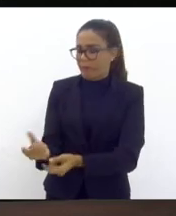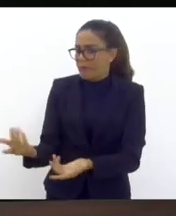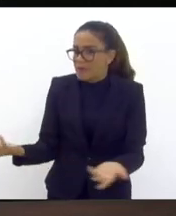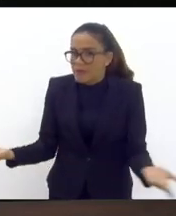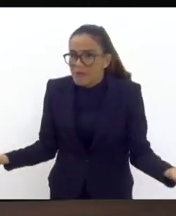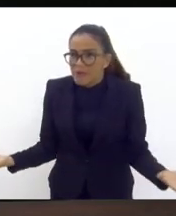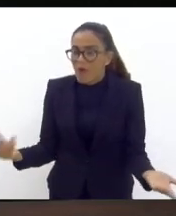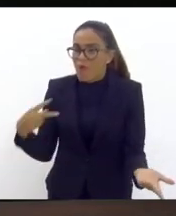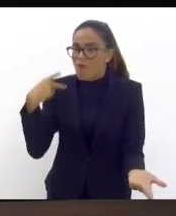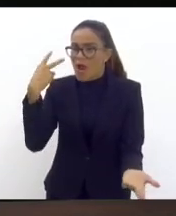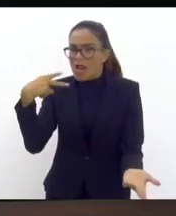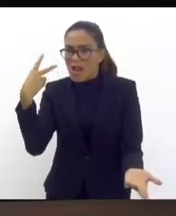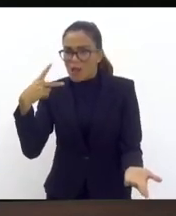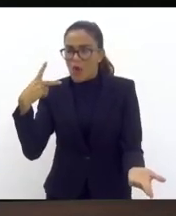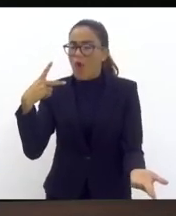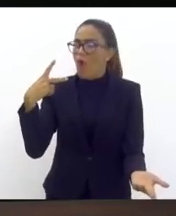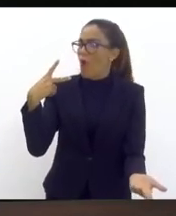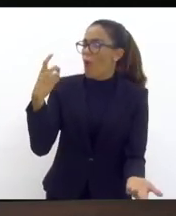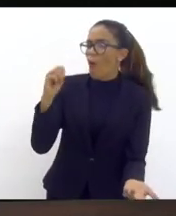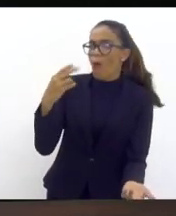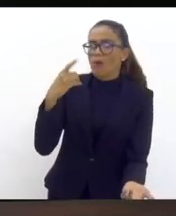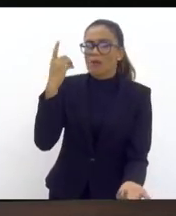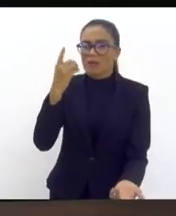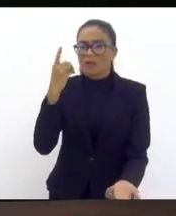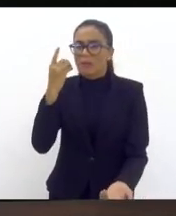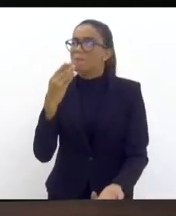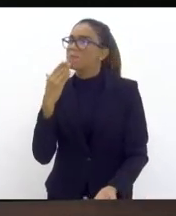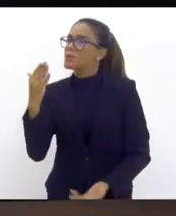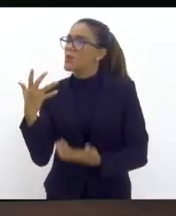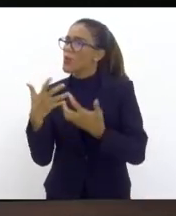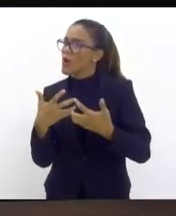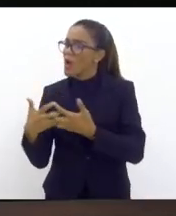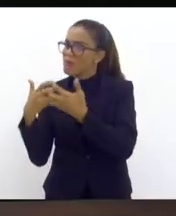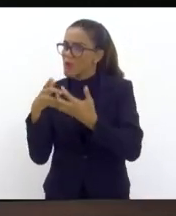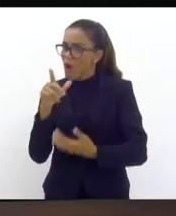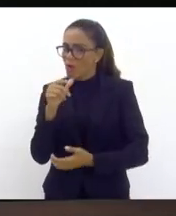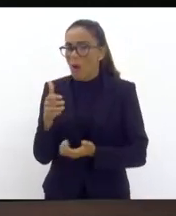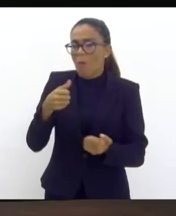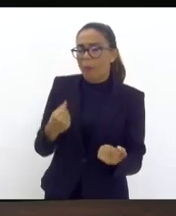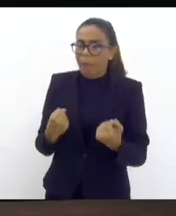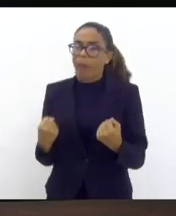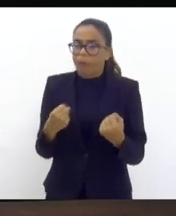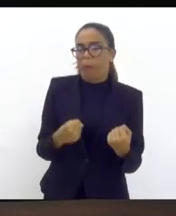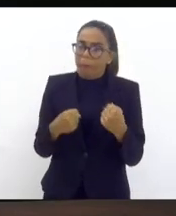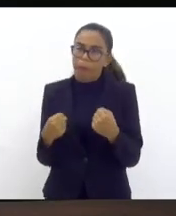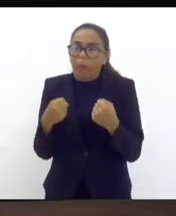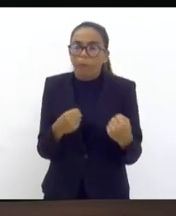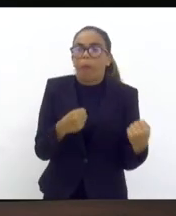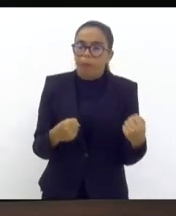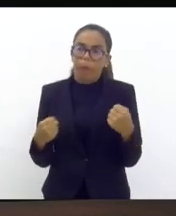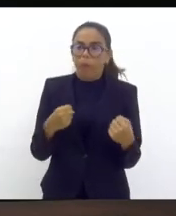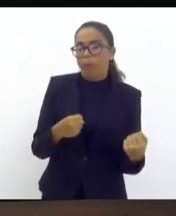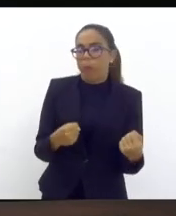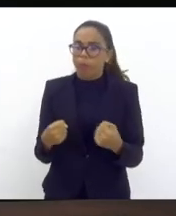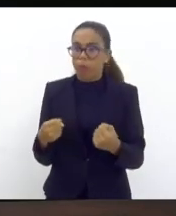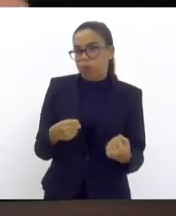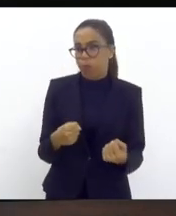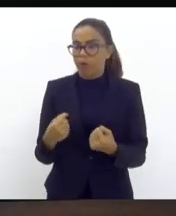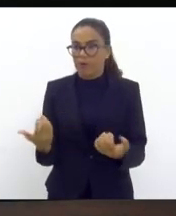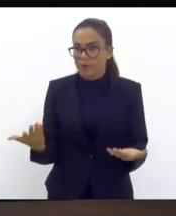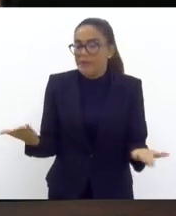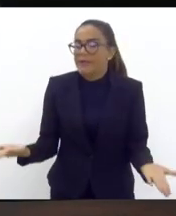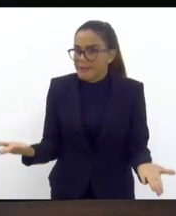ou Vereador conseguiu um caminhão de asfalto e quando consegue asfaltar a rua a águas do rio vai lá e